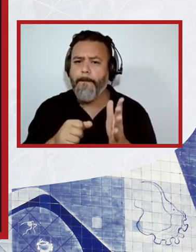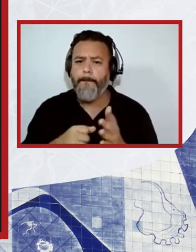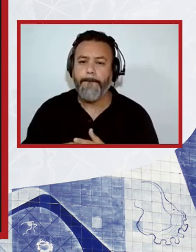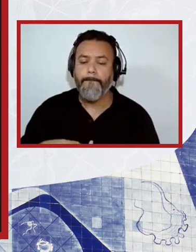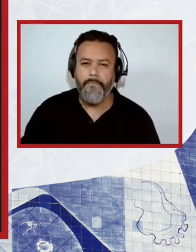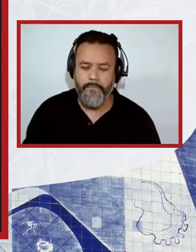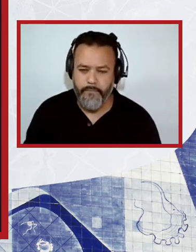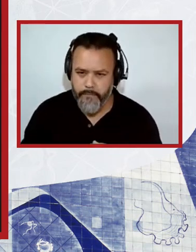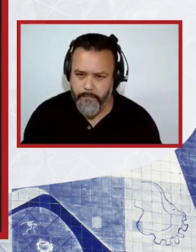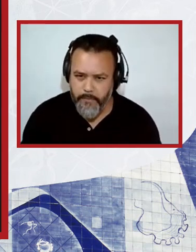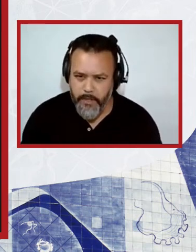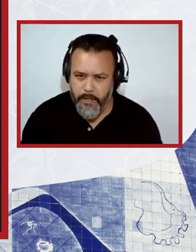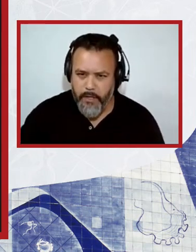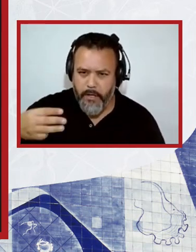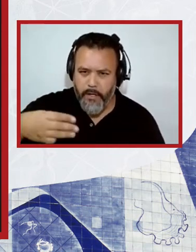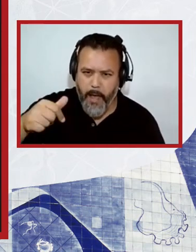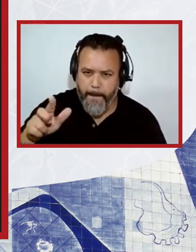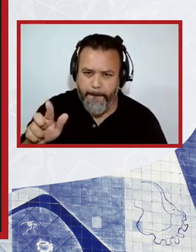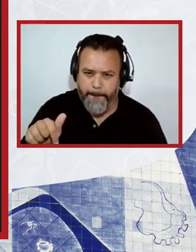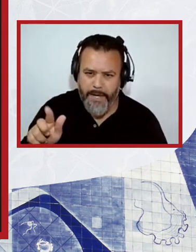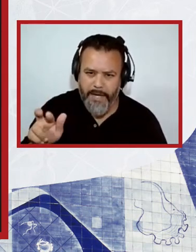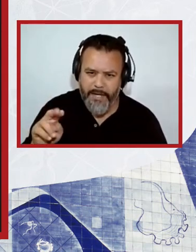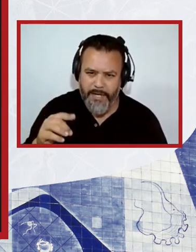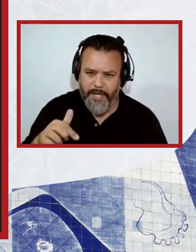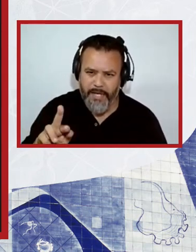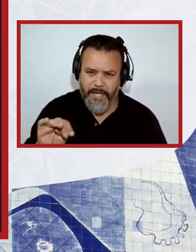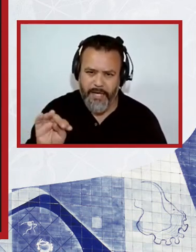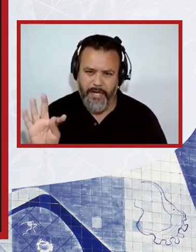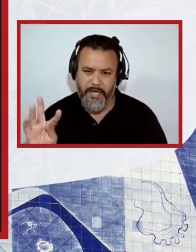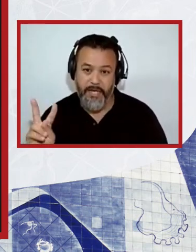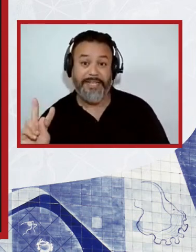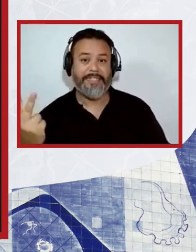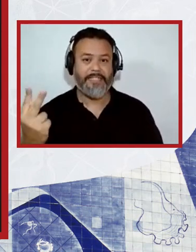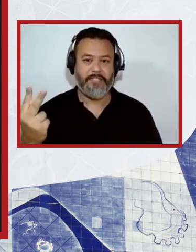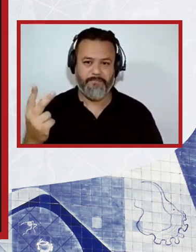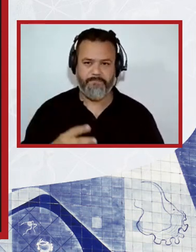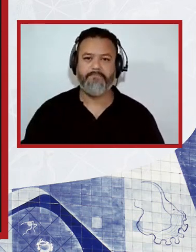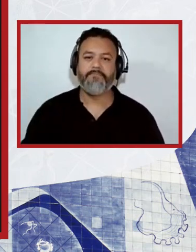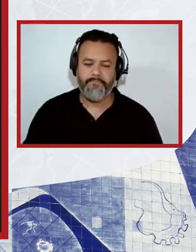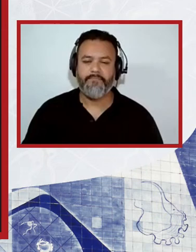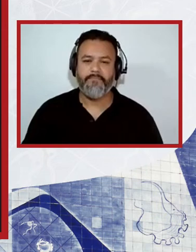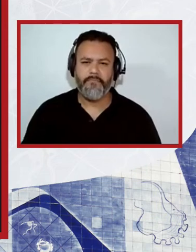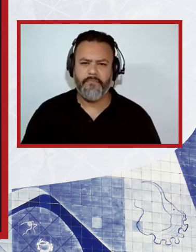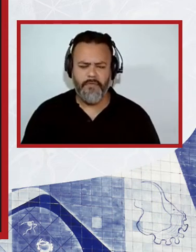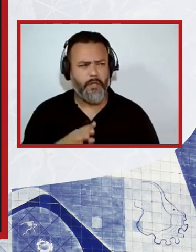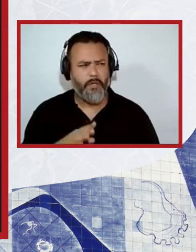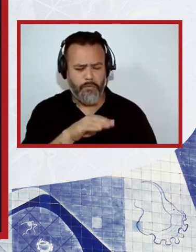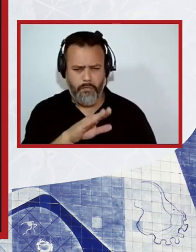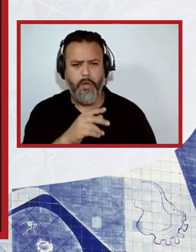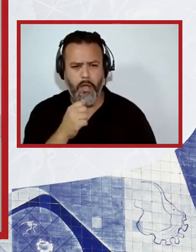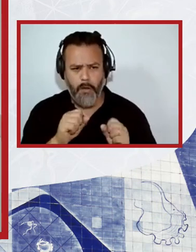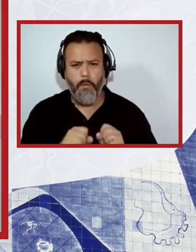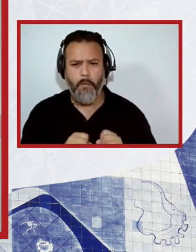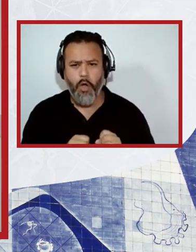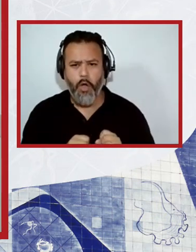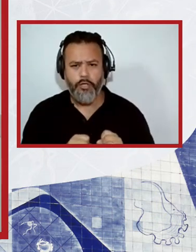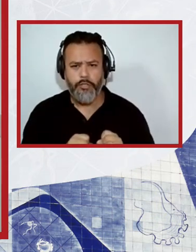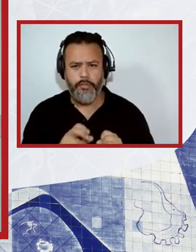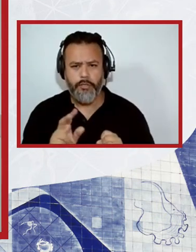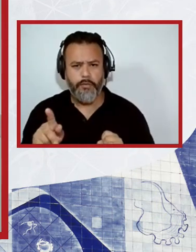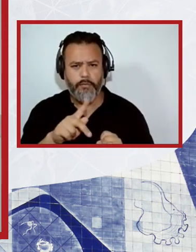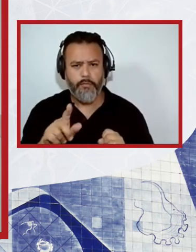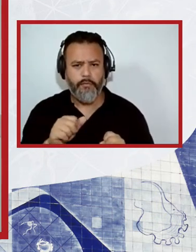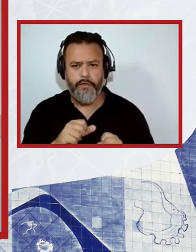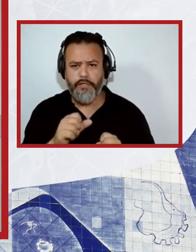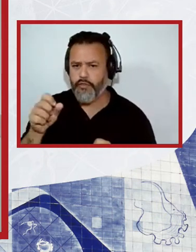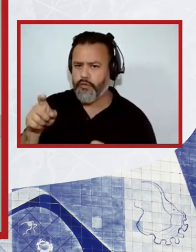e uma pergunta para o professor Antônio Borges. Pode ser assim, Bianca? Tudo bem, gente? Pode sim, eu vou anotar as perguntas